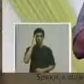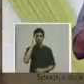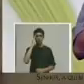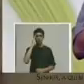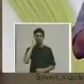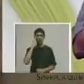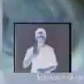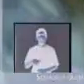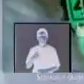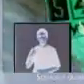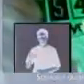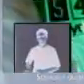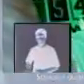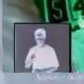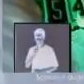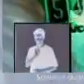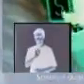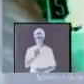dedo.